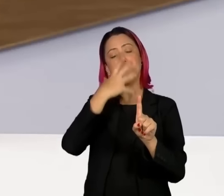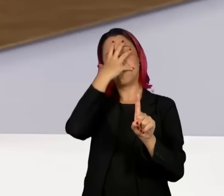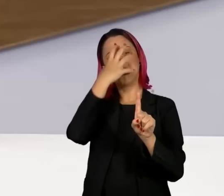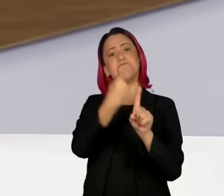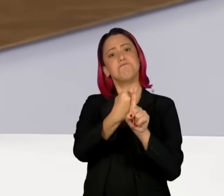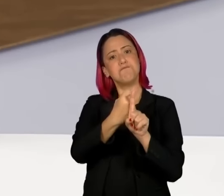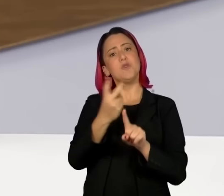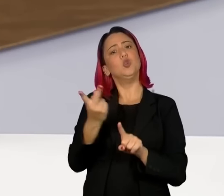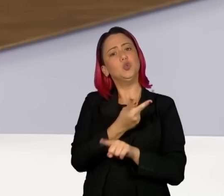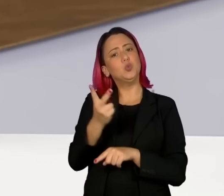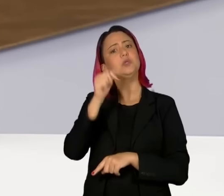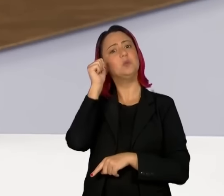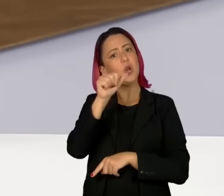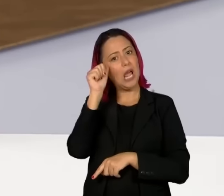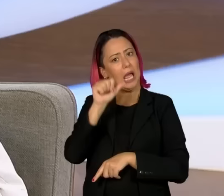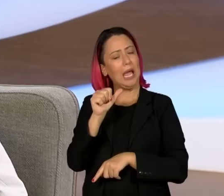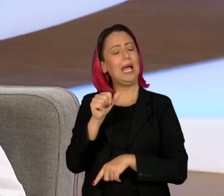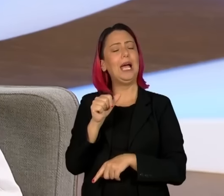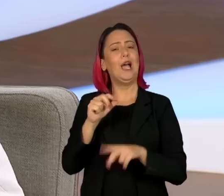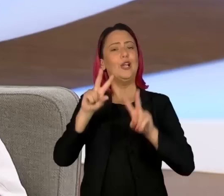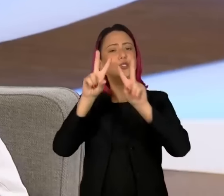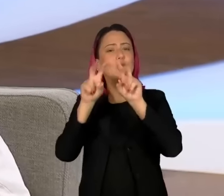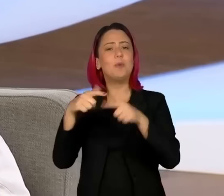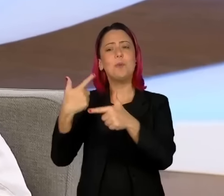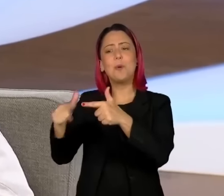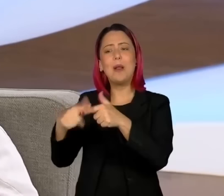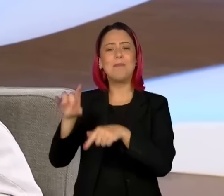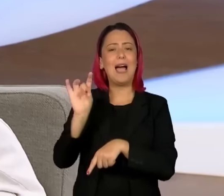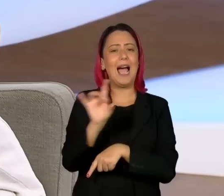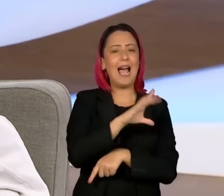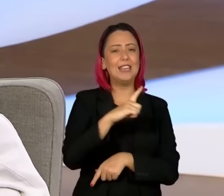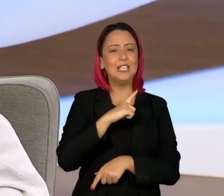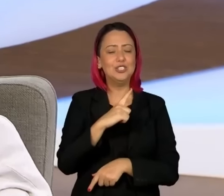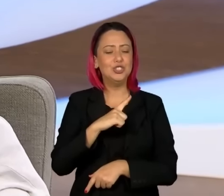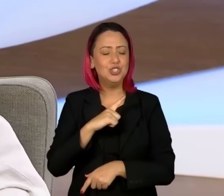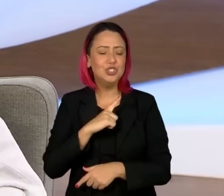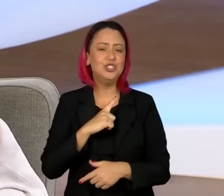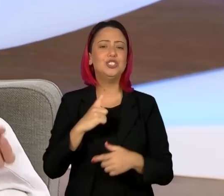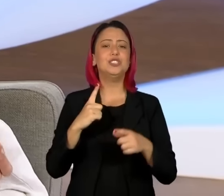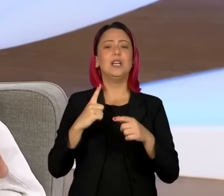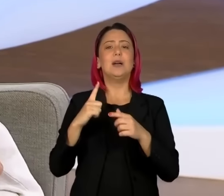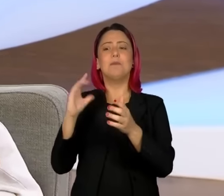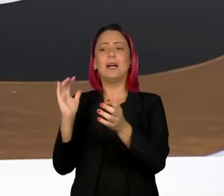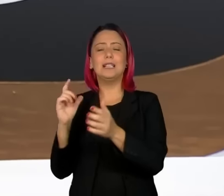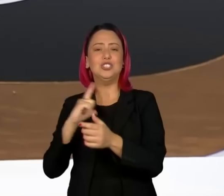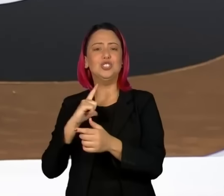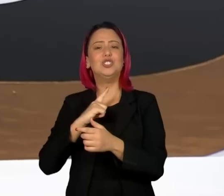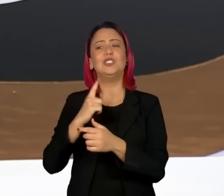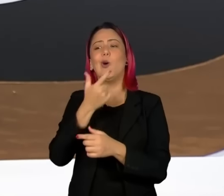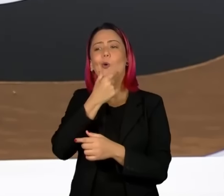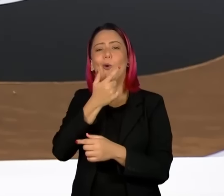duas mulheres com aqueles problemas delas aqueles homens delas ruim